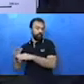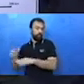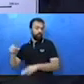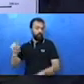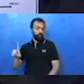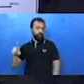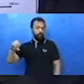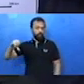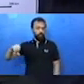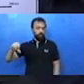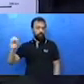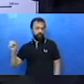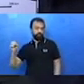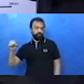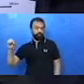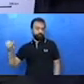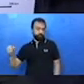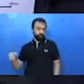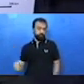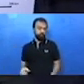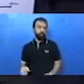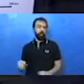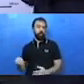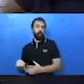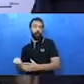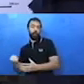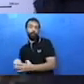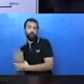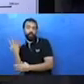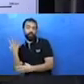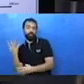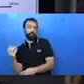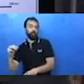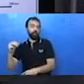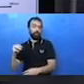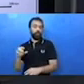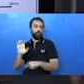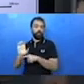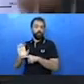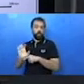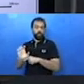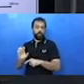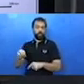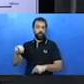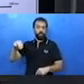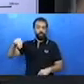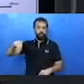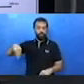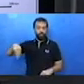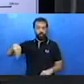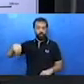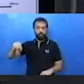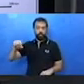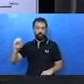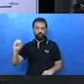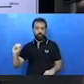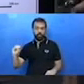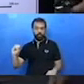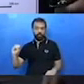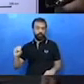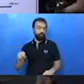foi dividido. Foi criado o Mato Grosso do Sul. Então, no mapa do Brasil,